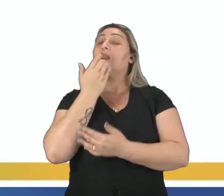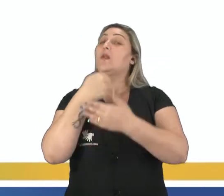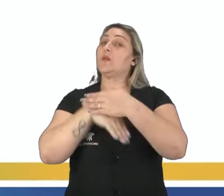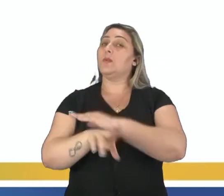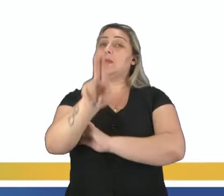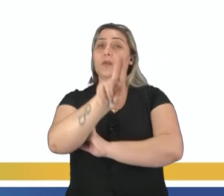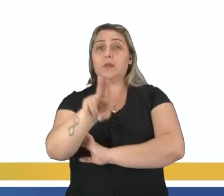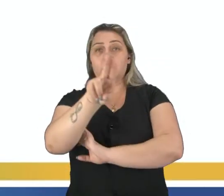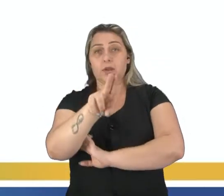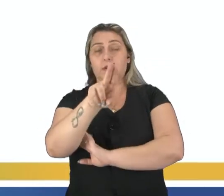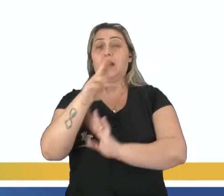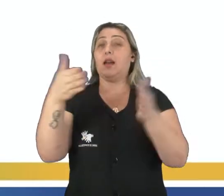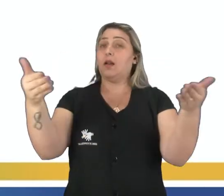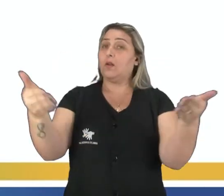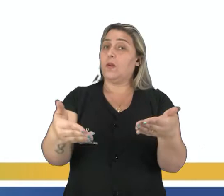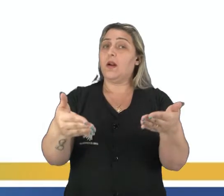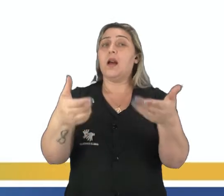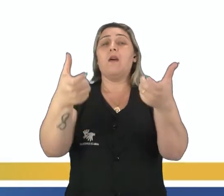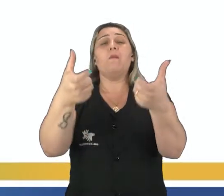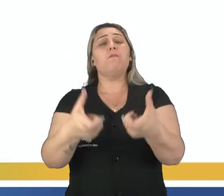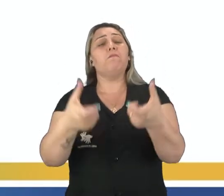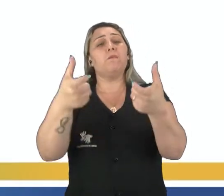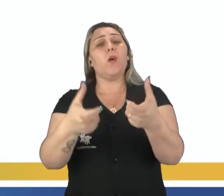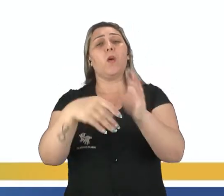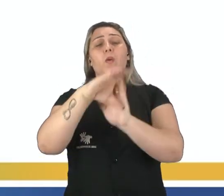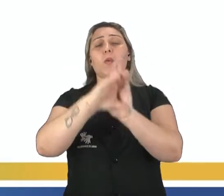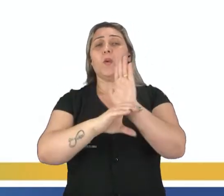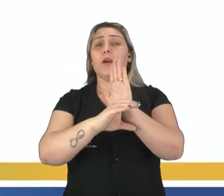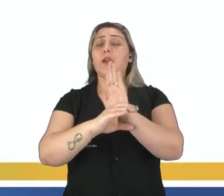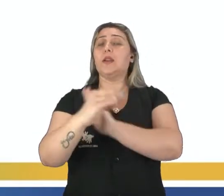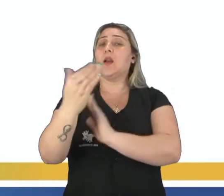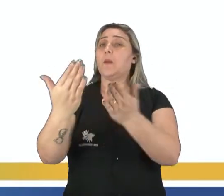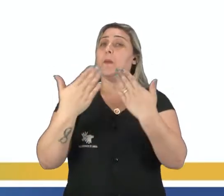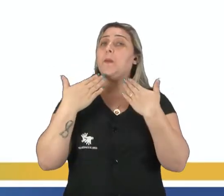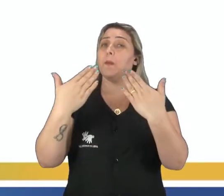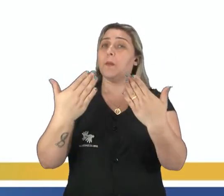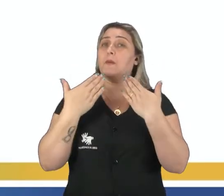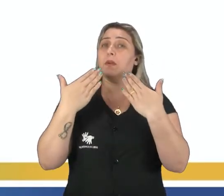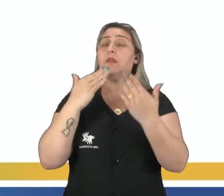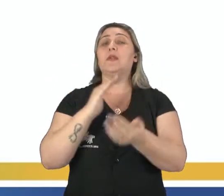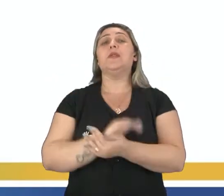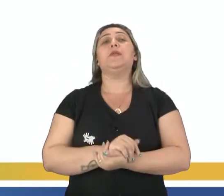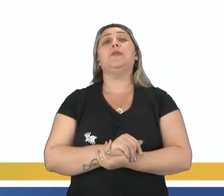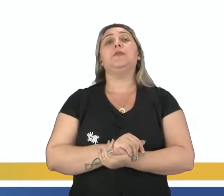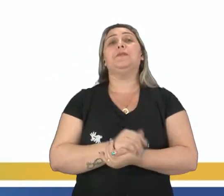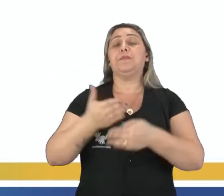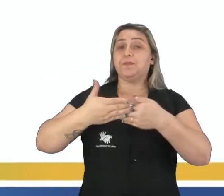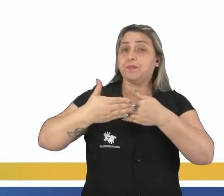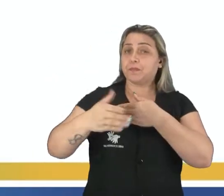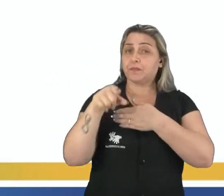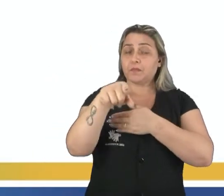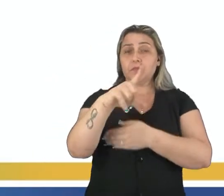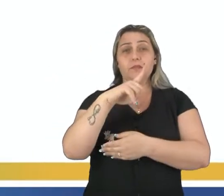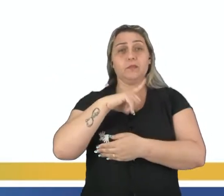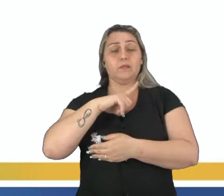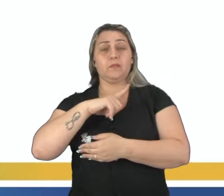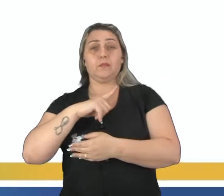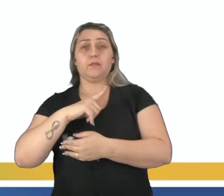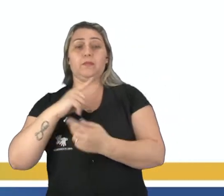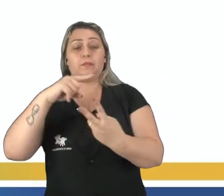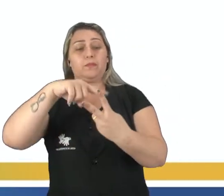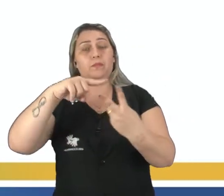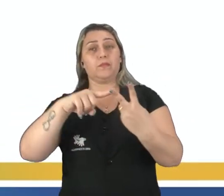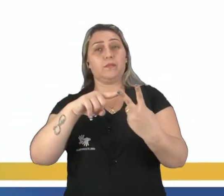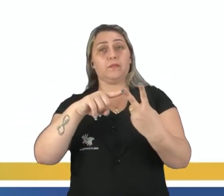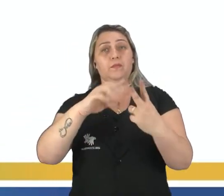ser utilizado. Agora, onde que entra o conceito de calor aí? Ele vai entrar a partir de que você tem corpos com